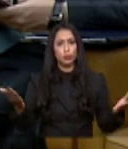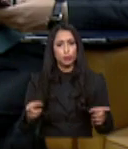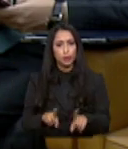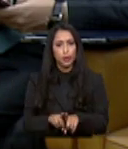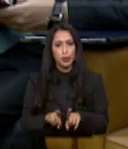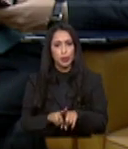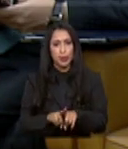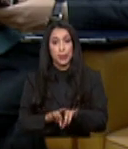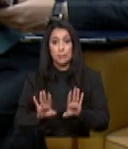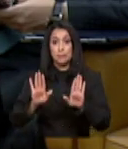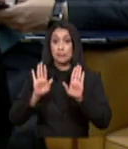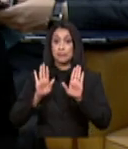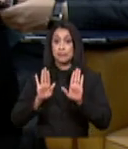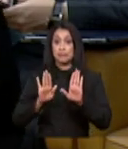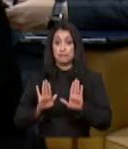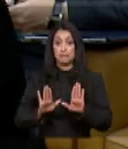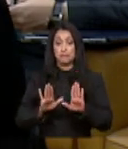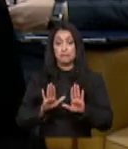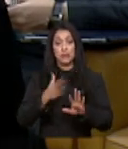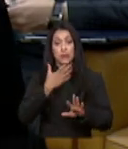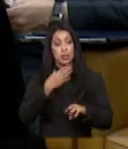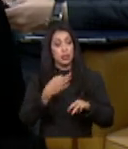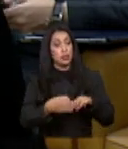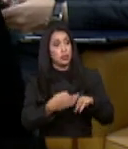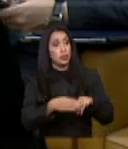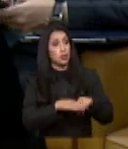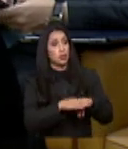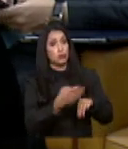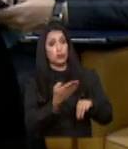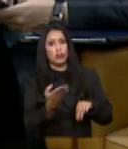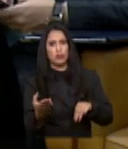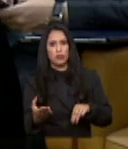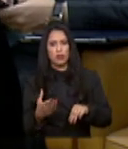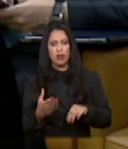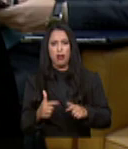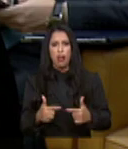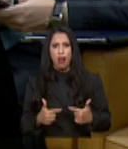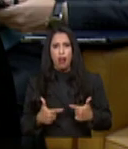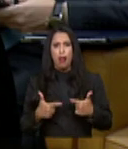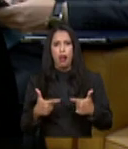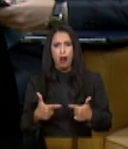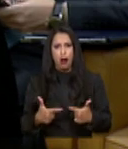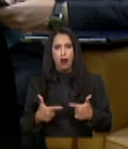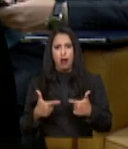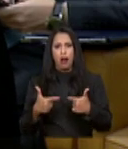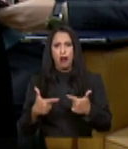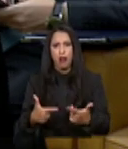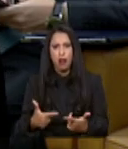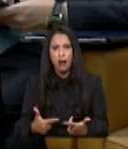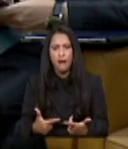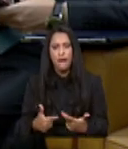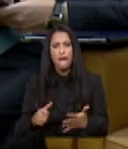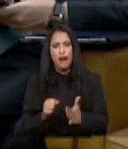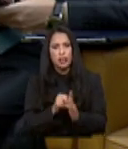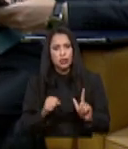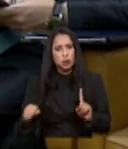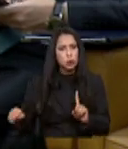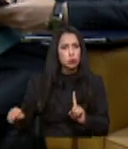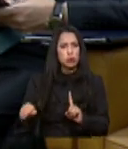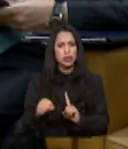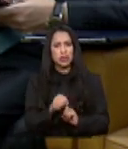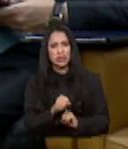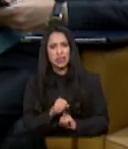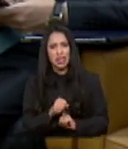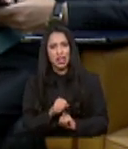construído, senhoras ministras, senhores ministros, à custa de muita luta social, à custa